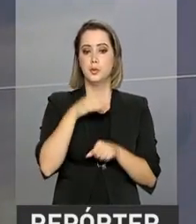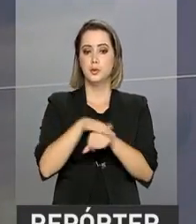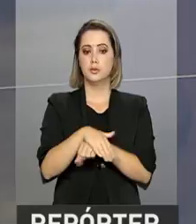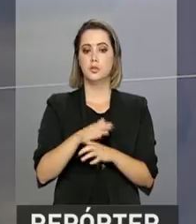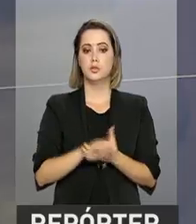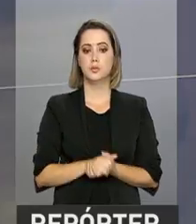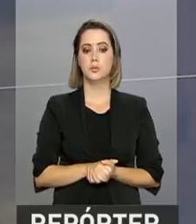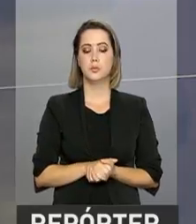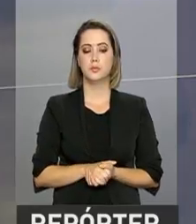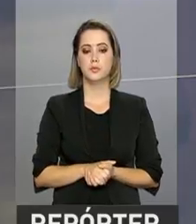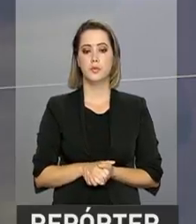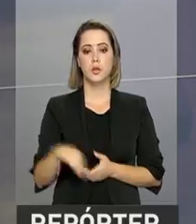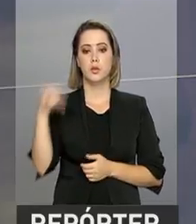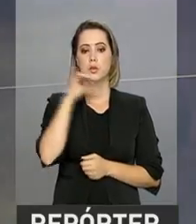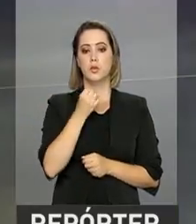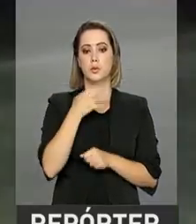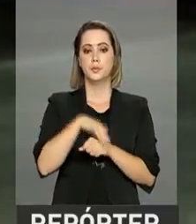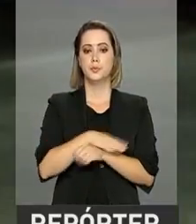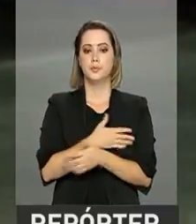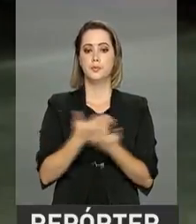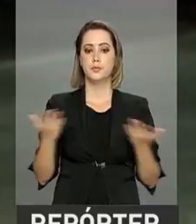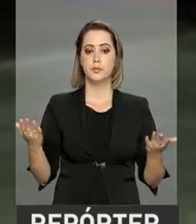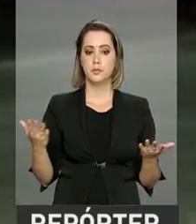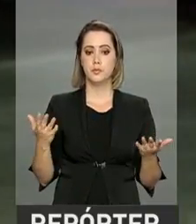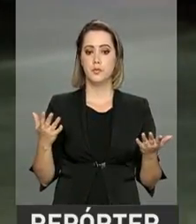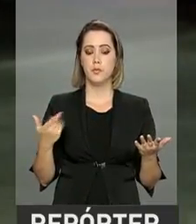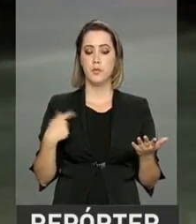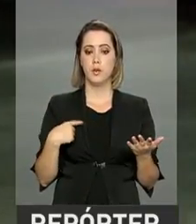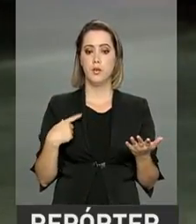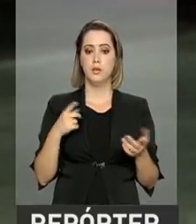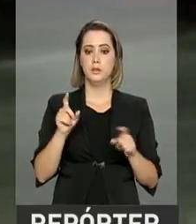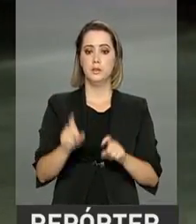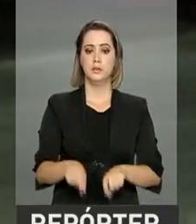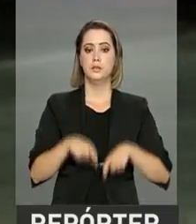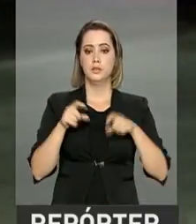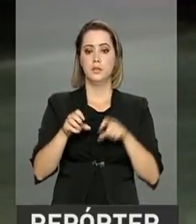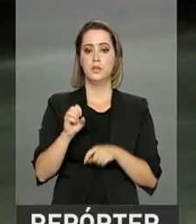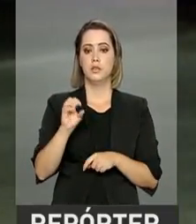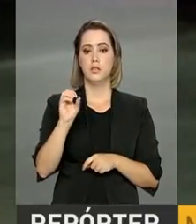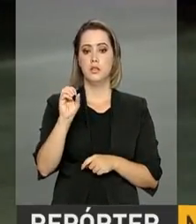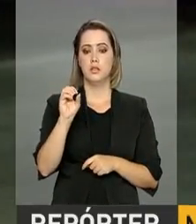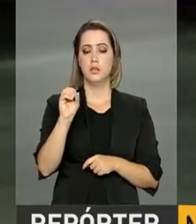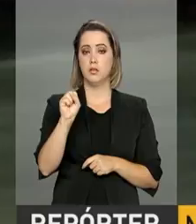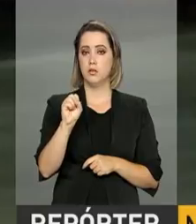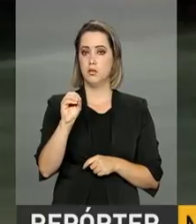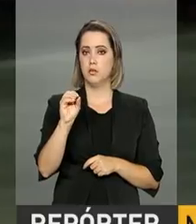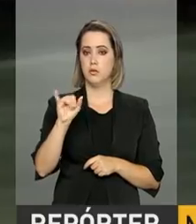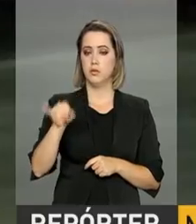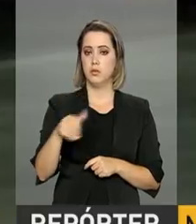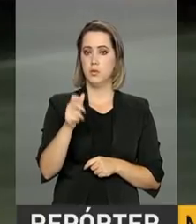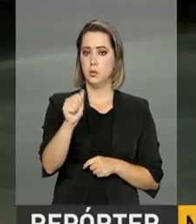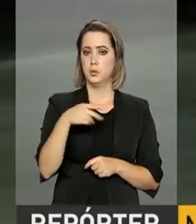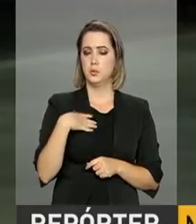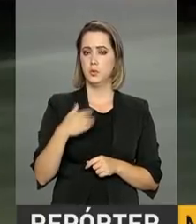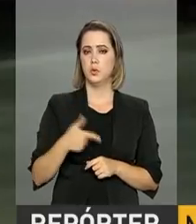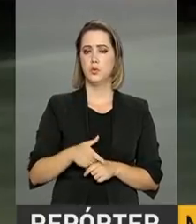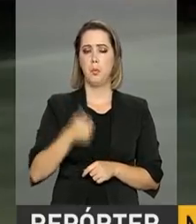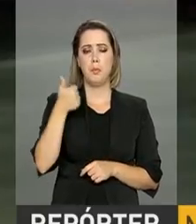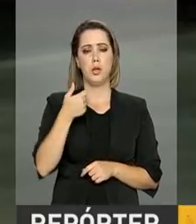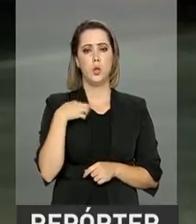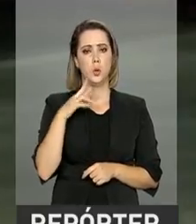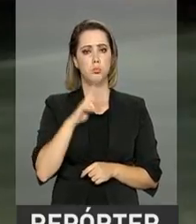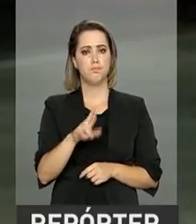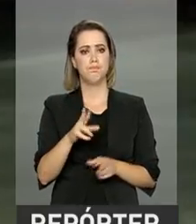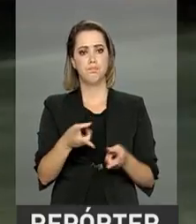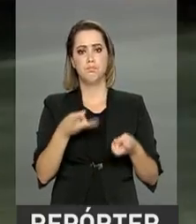noite Boa noite Roberto Boa noite a todos as lavouras de soja foram as que apresentaram o a melhor estimativa